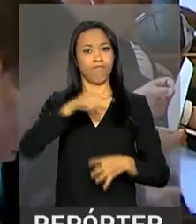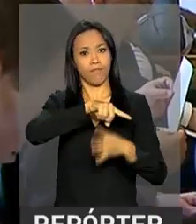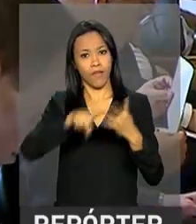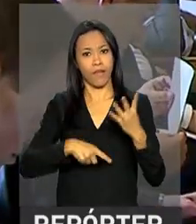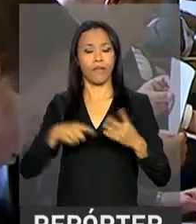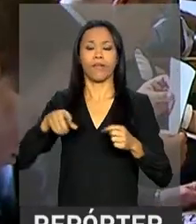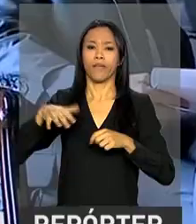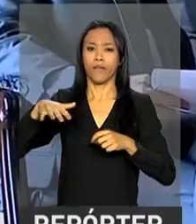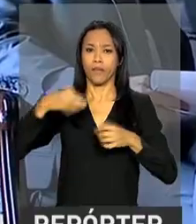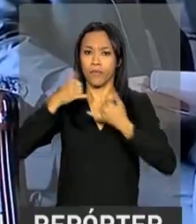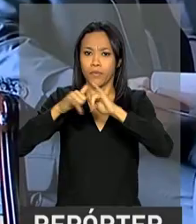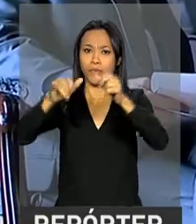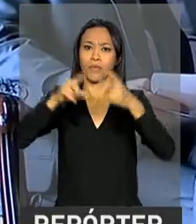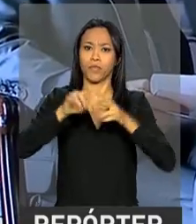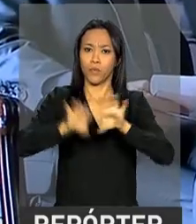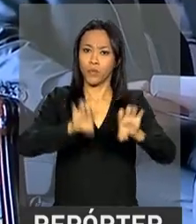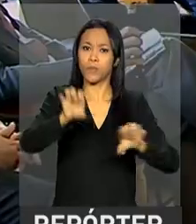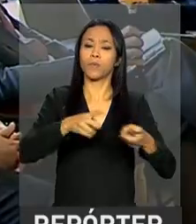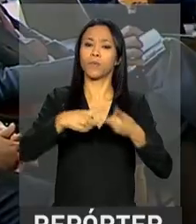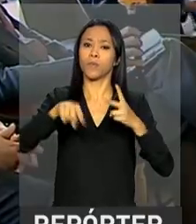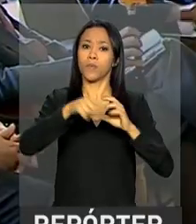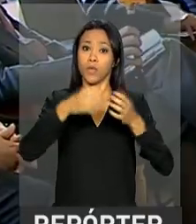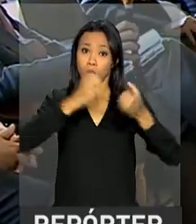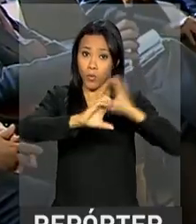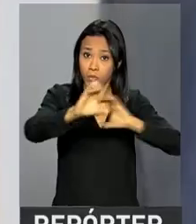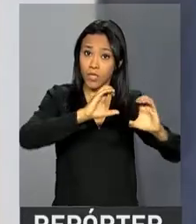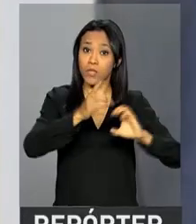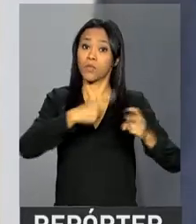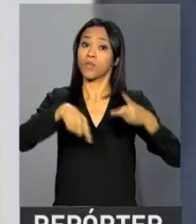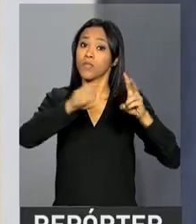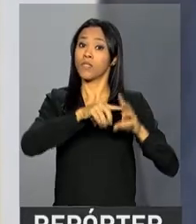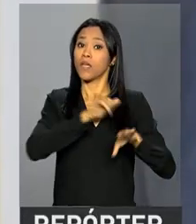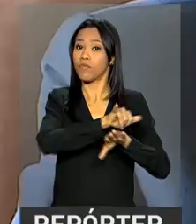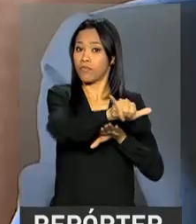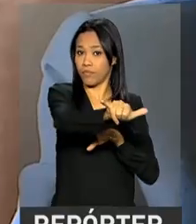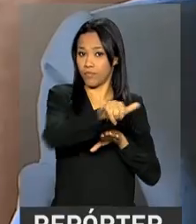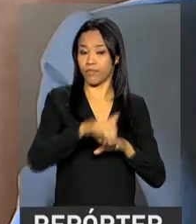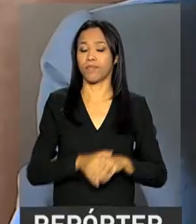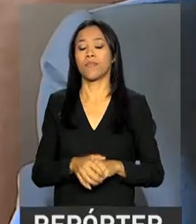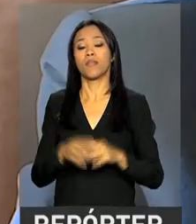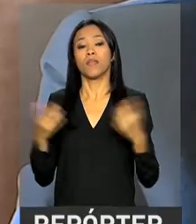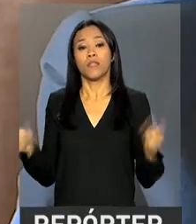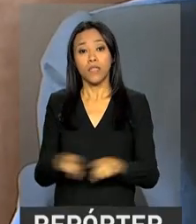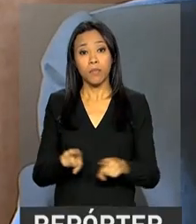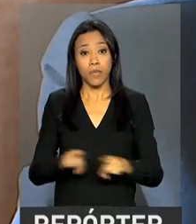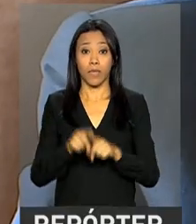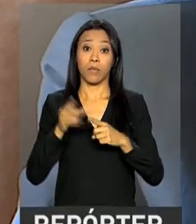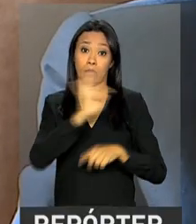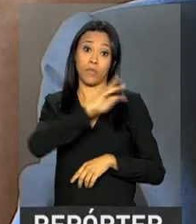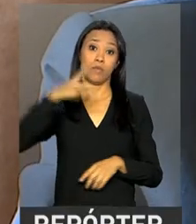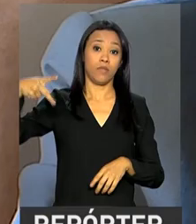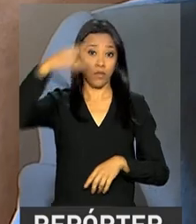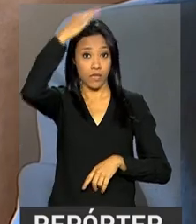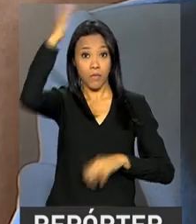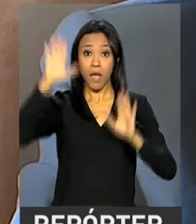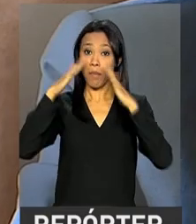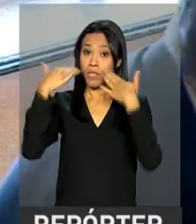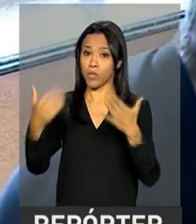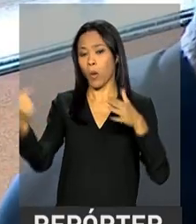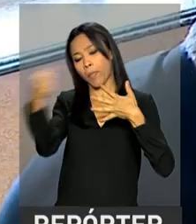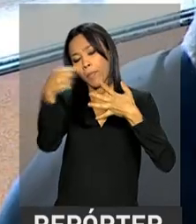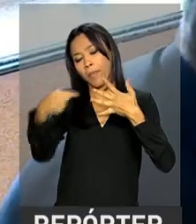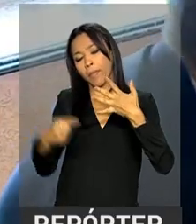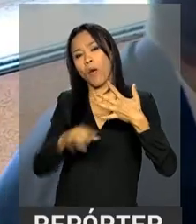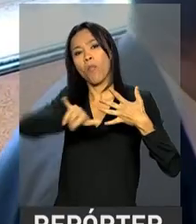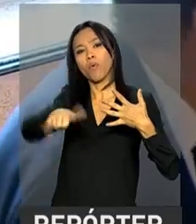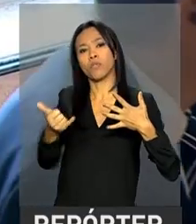de energia, infraestrutura, telecomunicações e aviação. Michel Temer apresentou as oportunidades no Brasil com